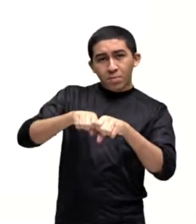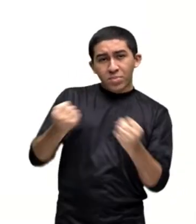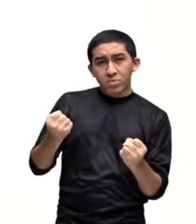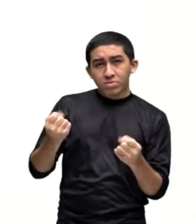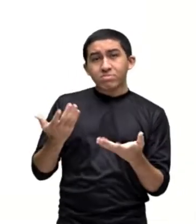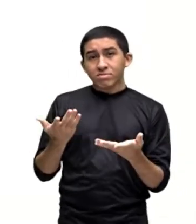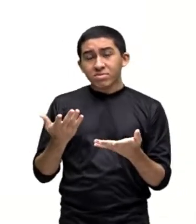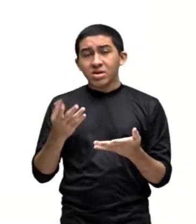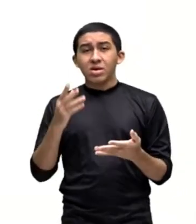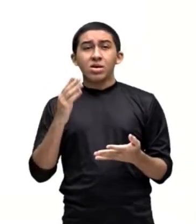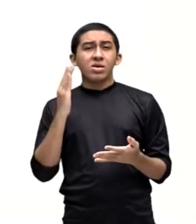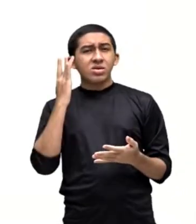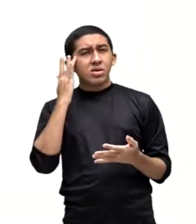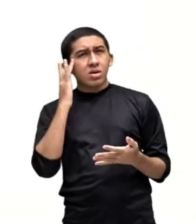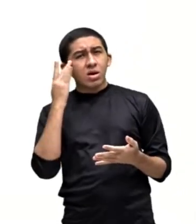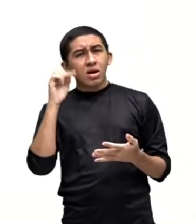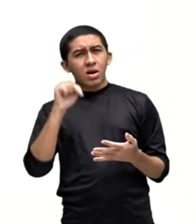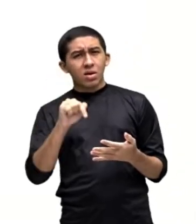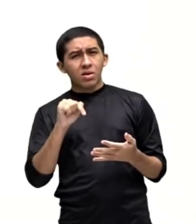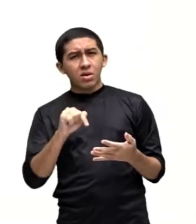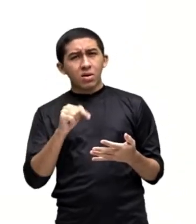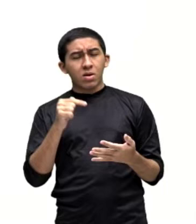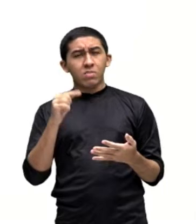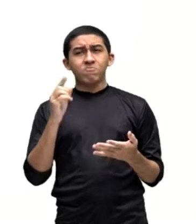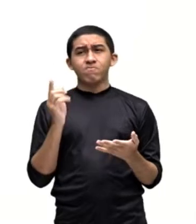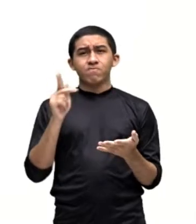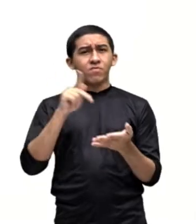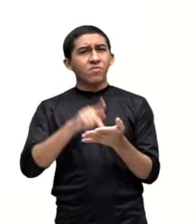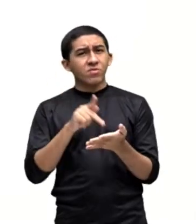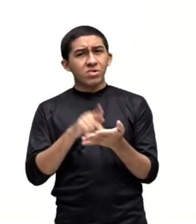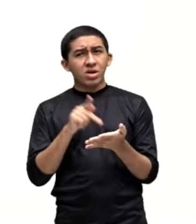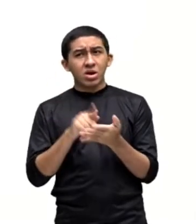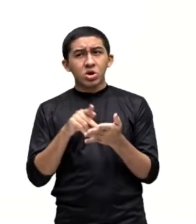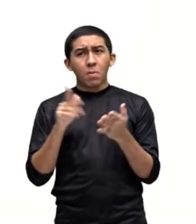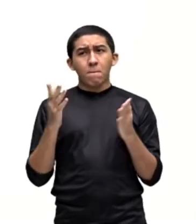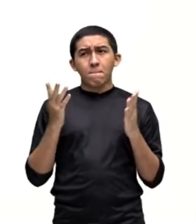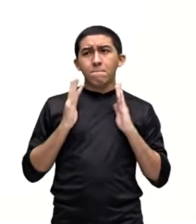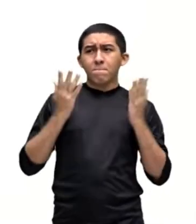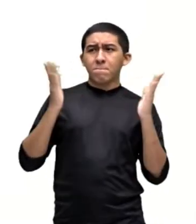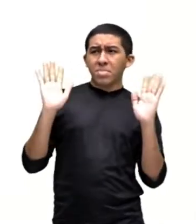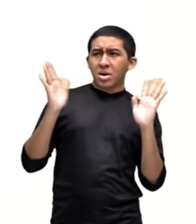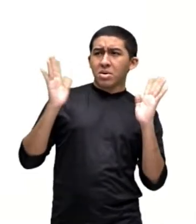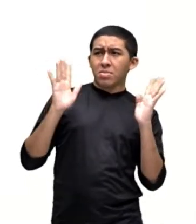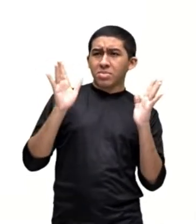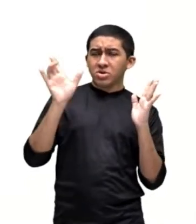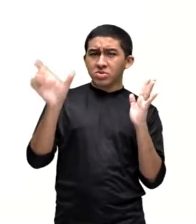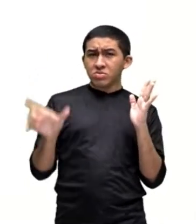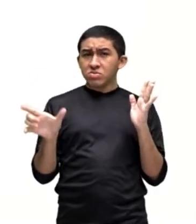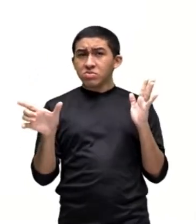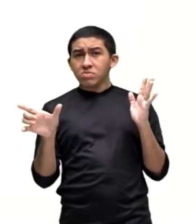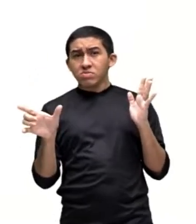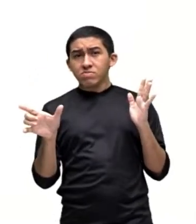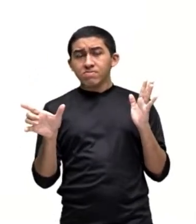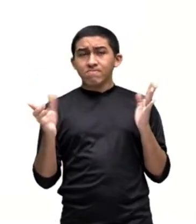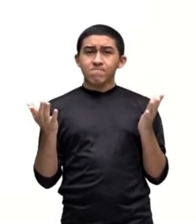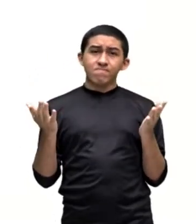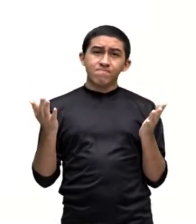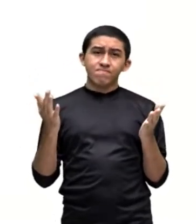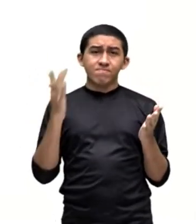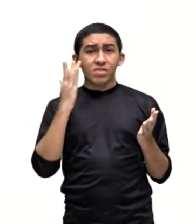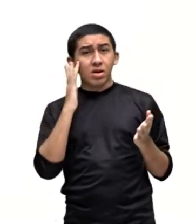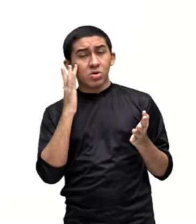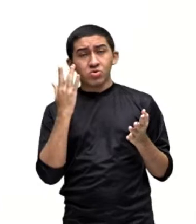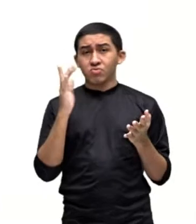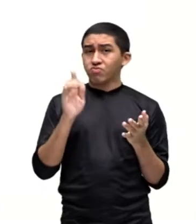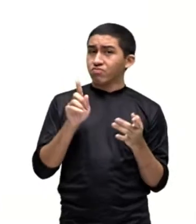ela realmente estava querendo dar parabéns para essa pessoa? Provavelmente não, né?